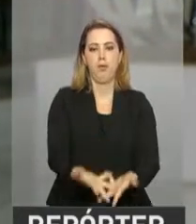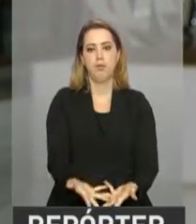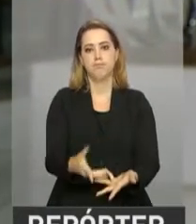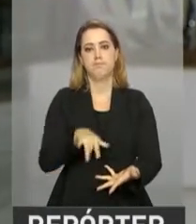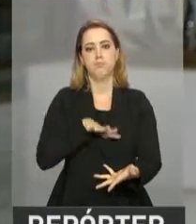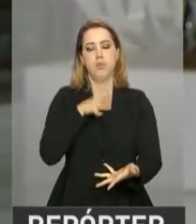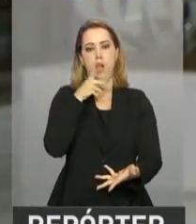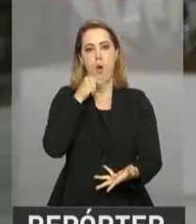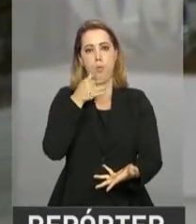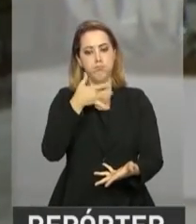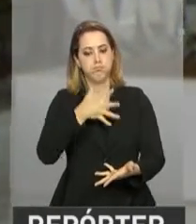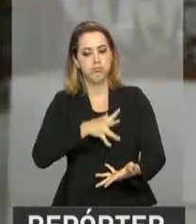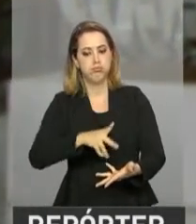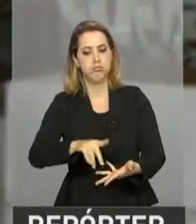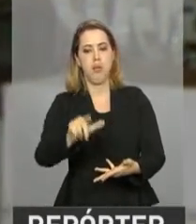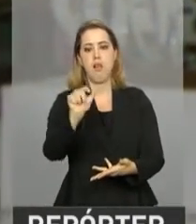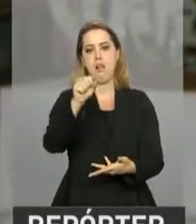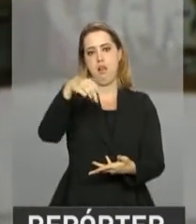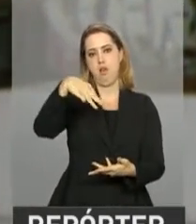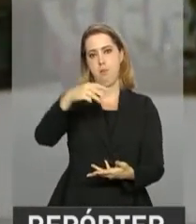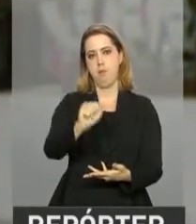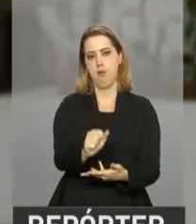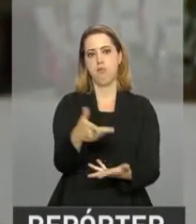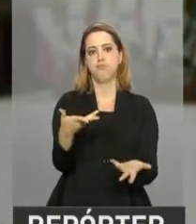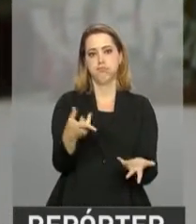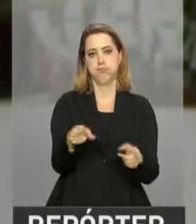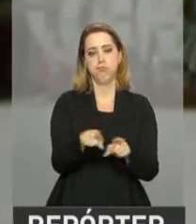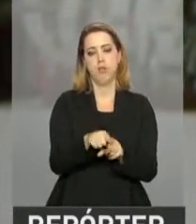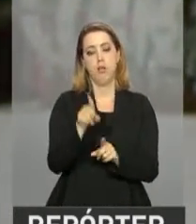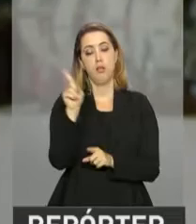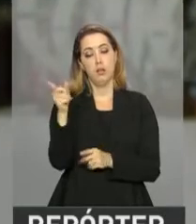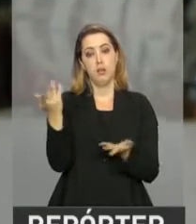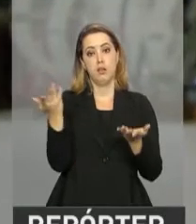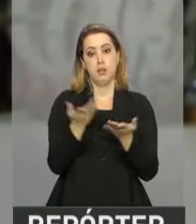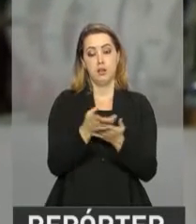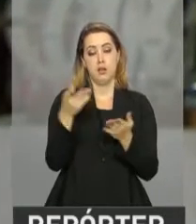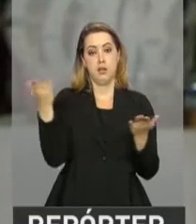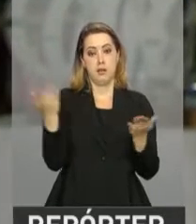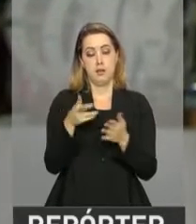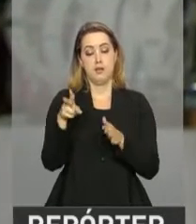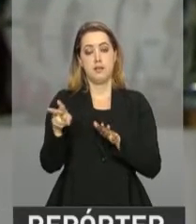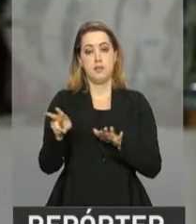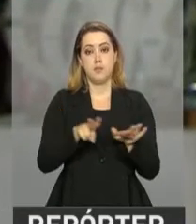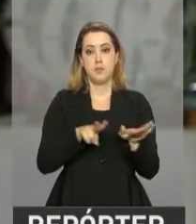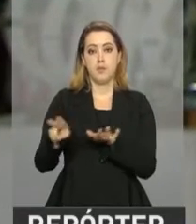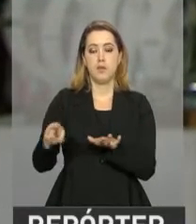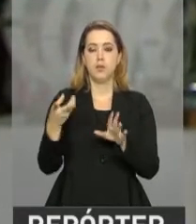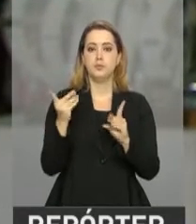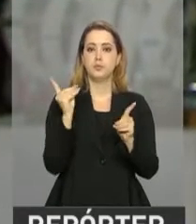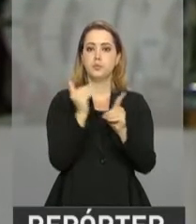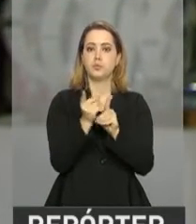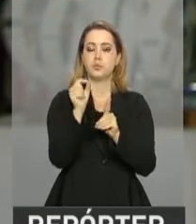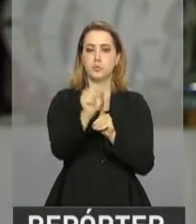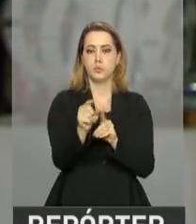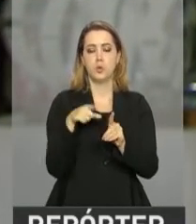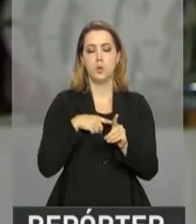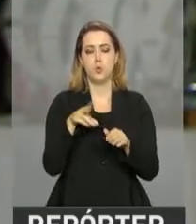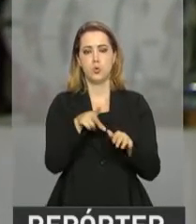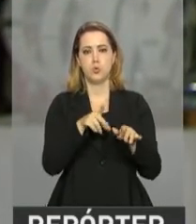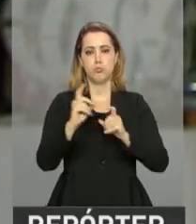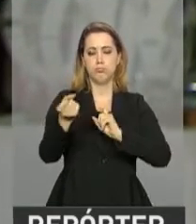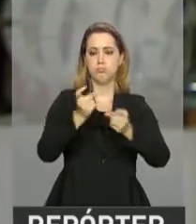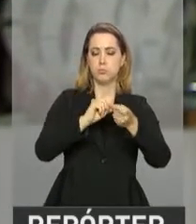segunda feira o ministro da integração nacional helder barbalho se reuniu com o diretor de projetos da samarco e com o presidente